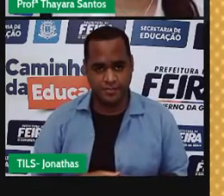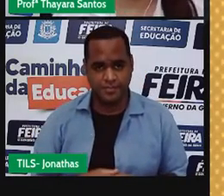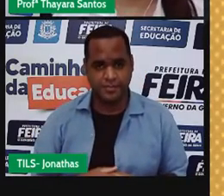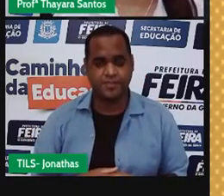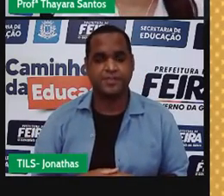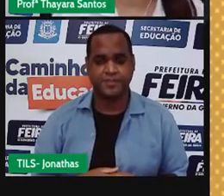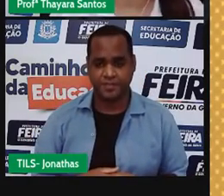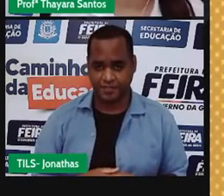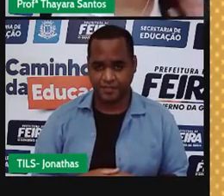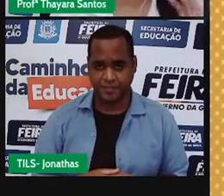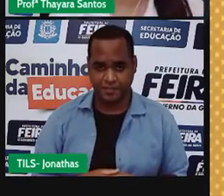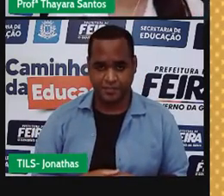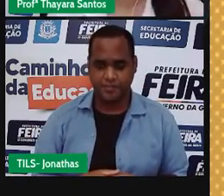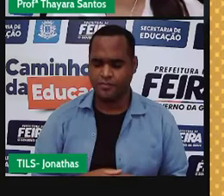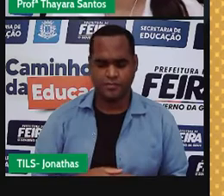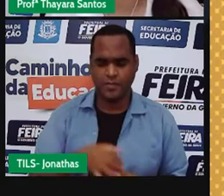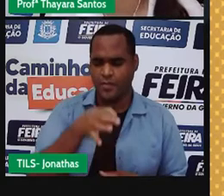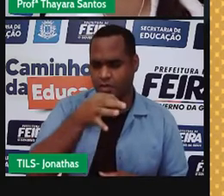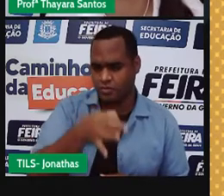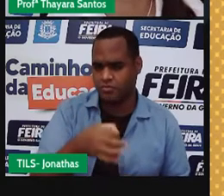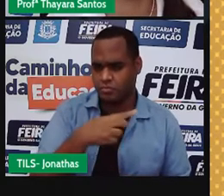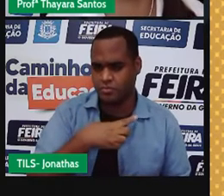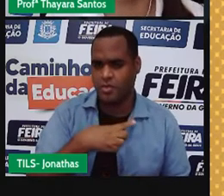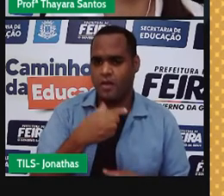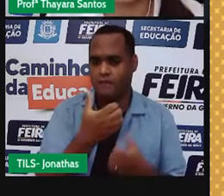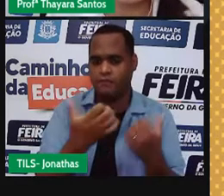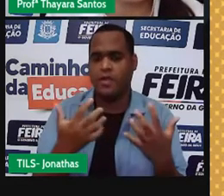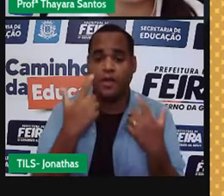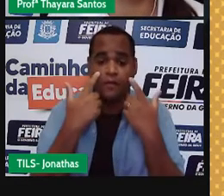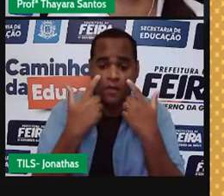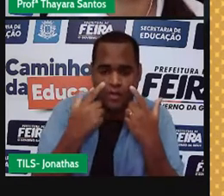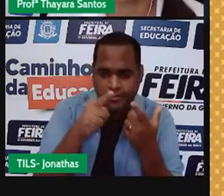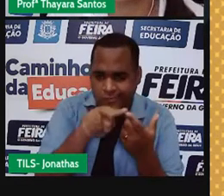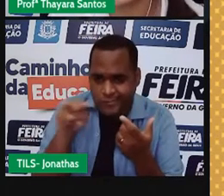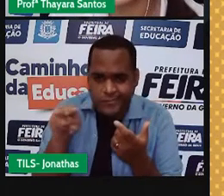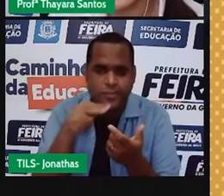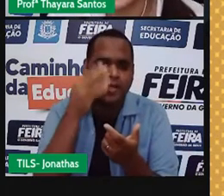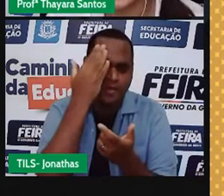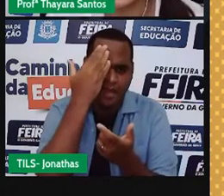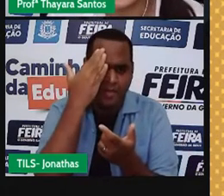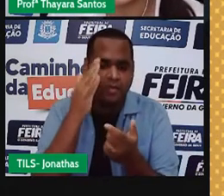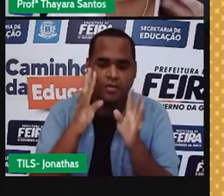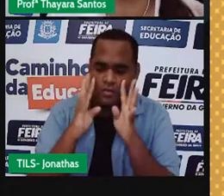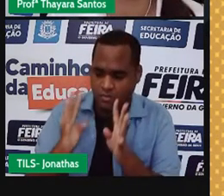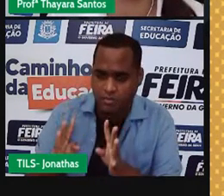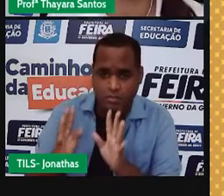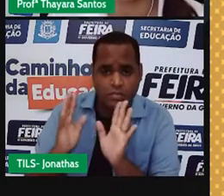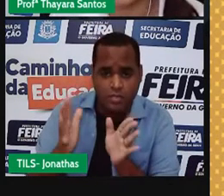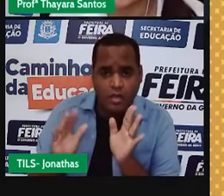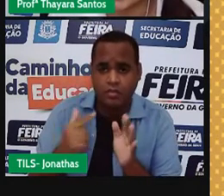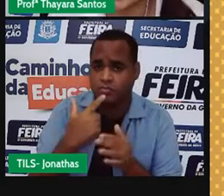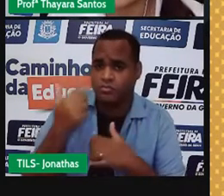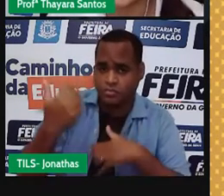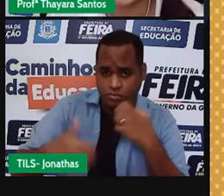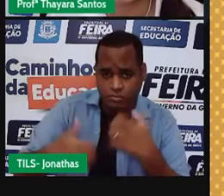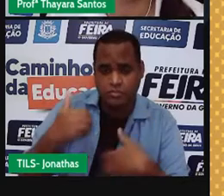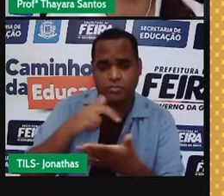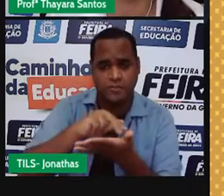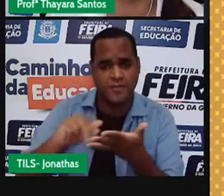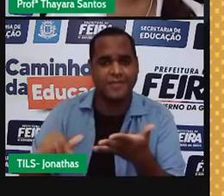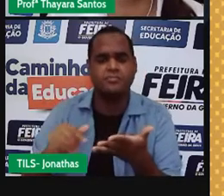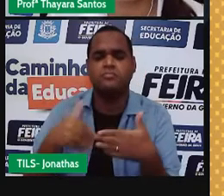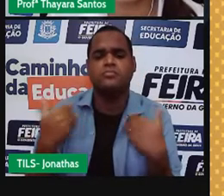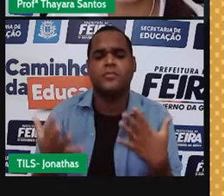e Bora lá então eu tenho certeza que vocês aí do outro lado já deve ter escutado falar várias vezes sobre isso né sobre os estados da matéria